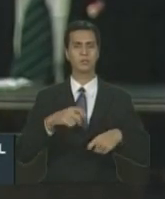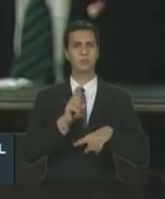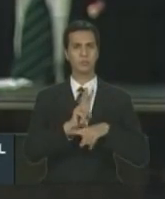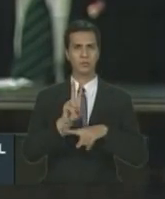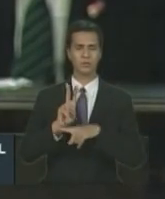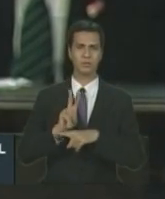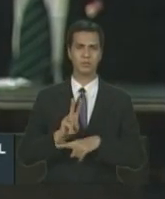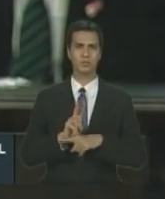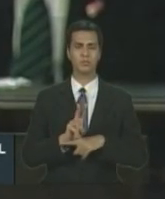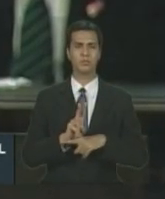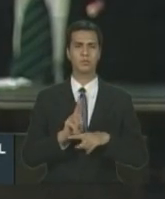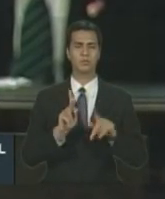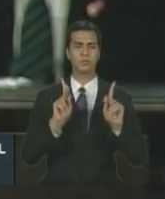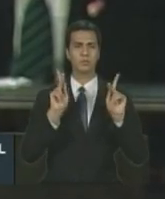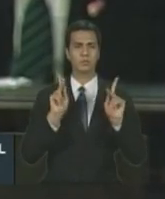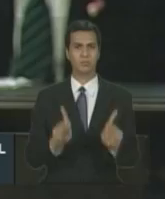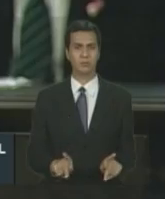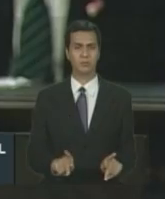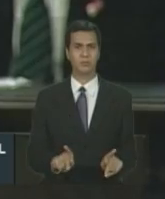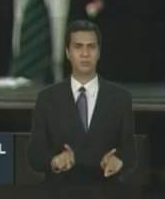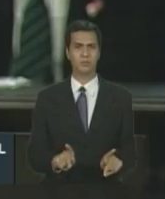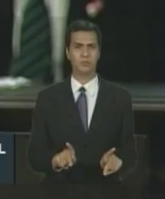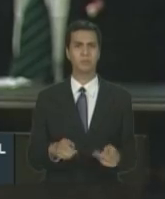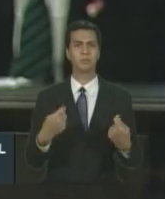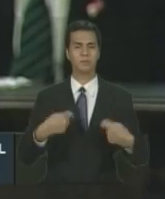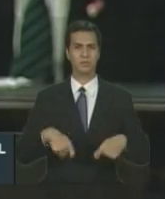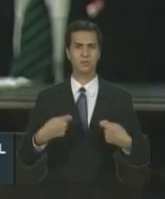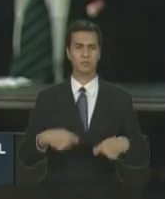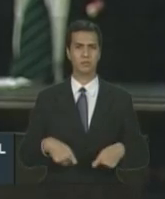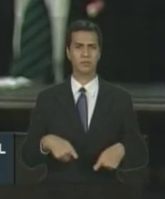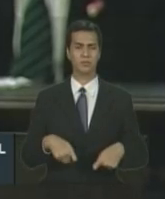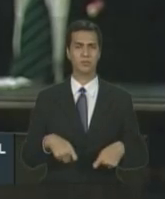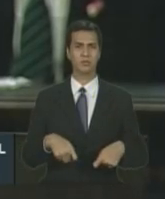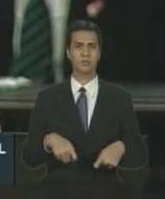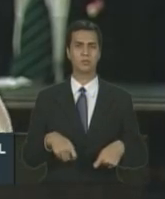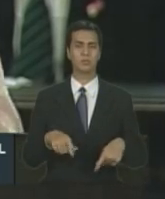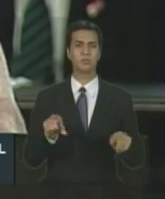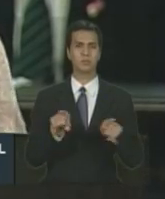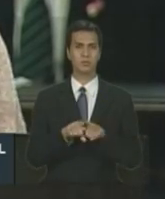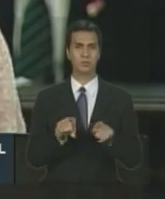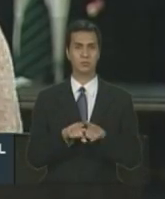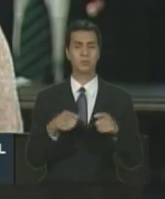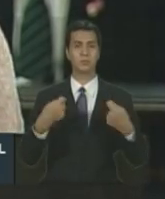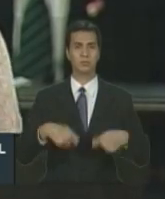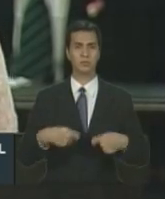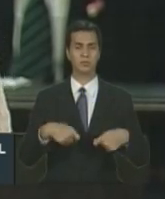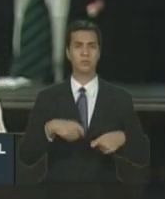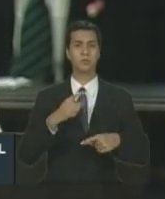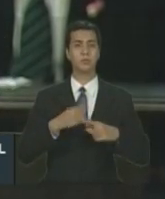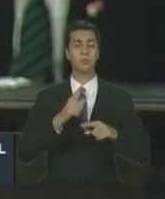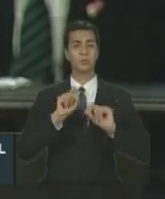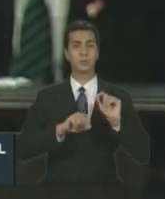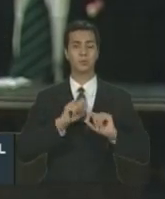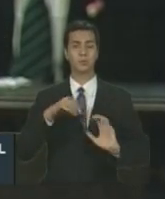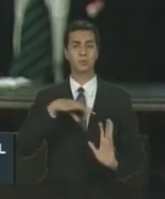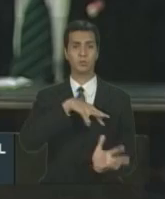proteger populações civis, mas que também o mundo tem de